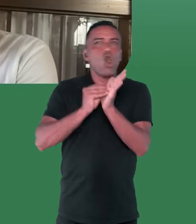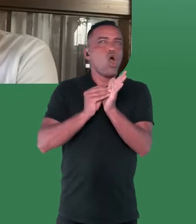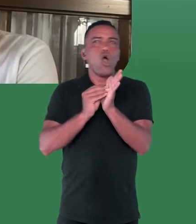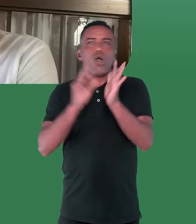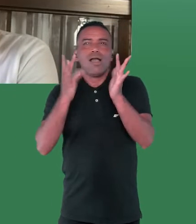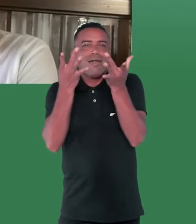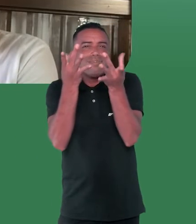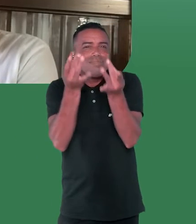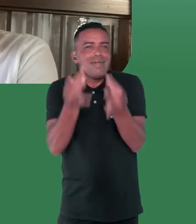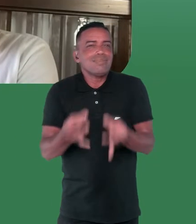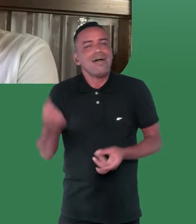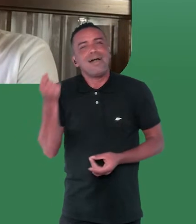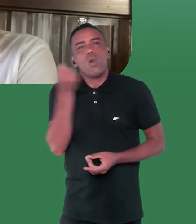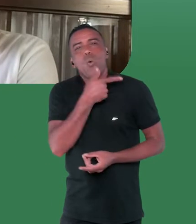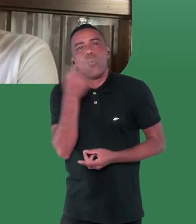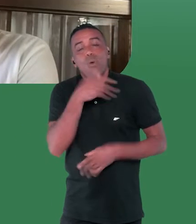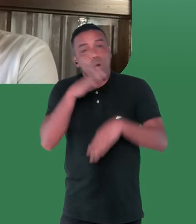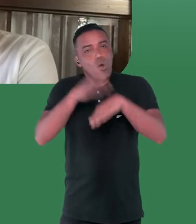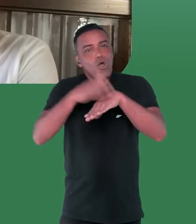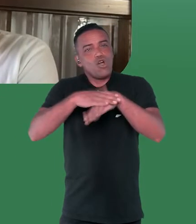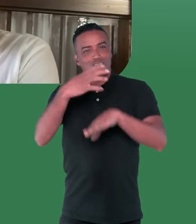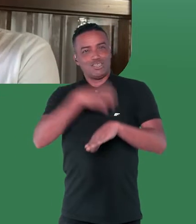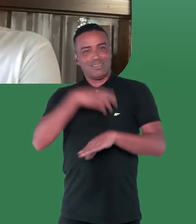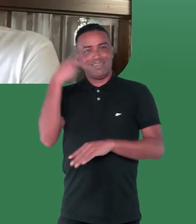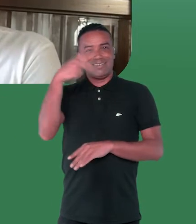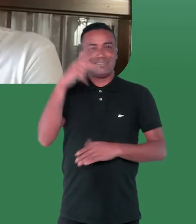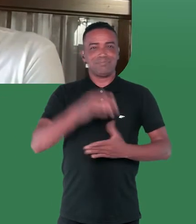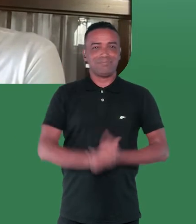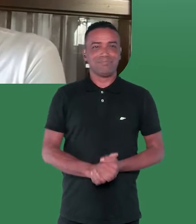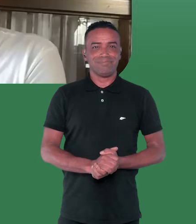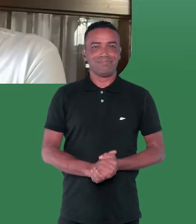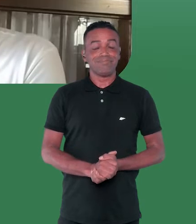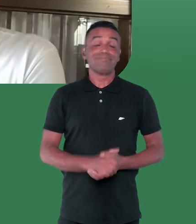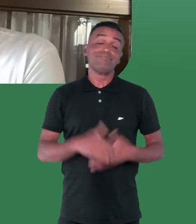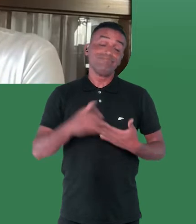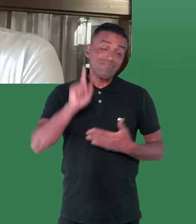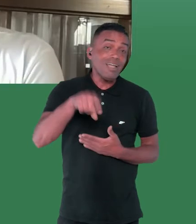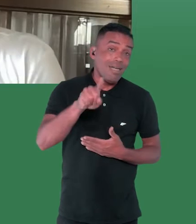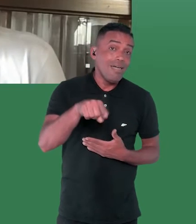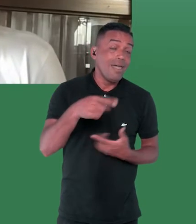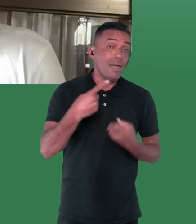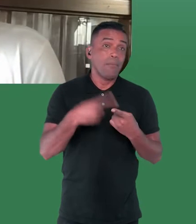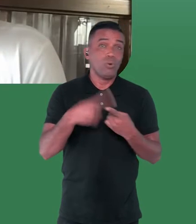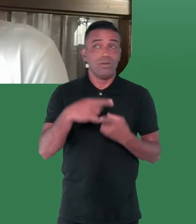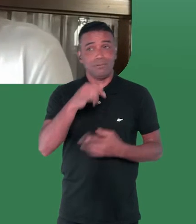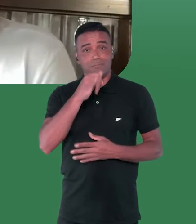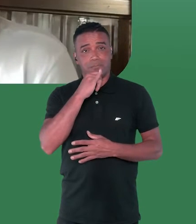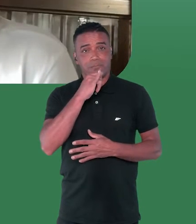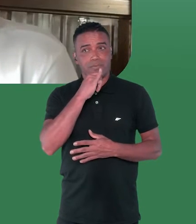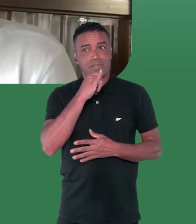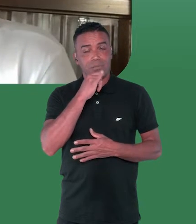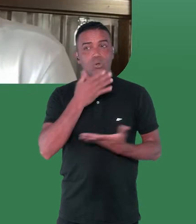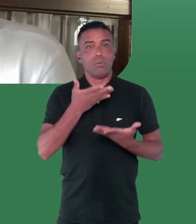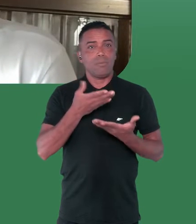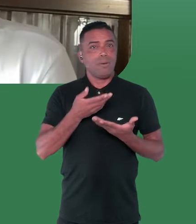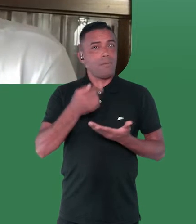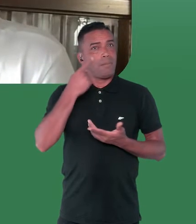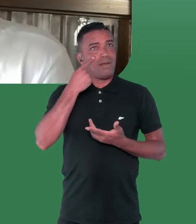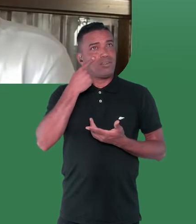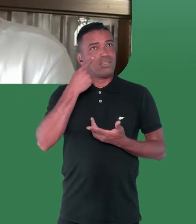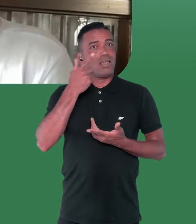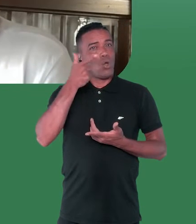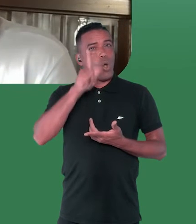toquezinho de humor, né? Que é bem típico seu, né? É porque, para você